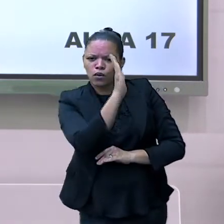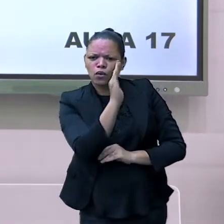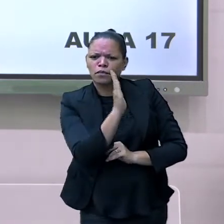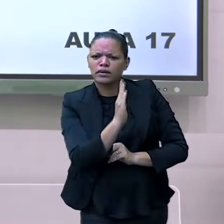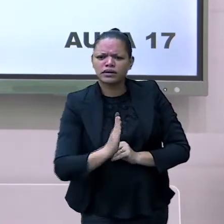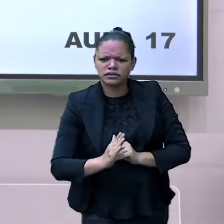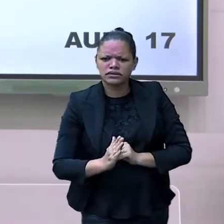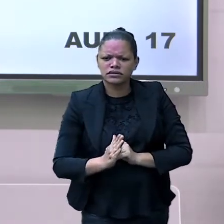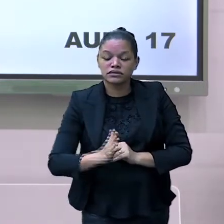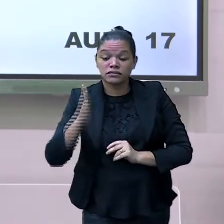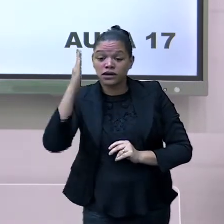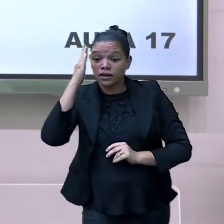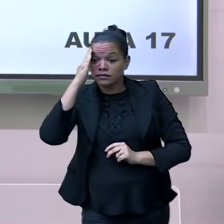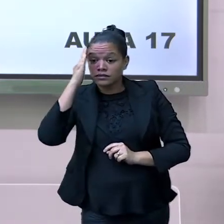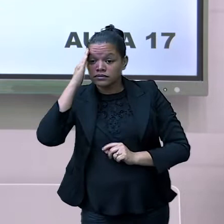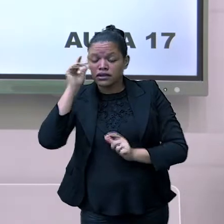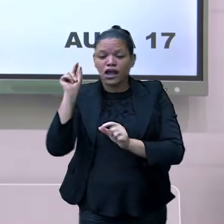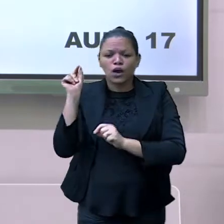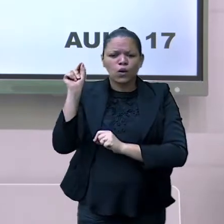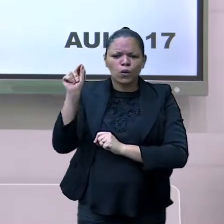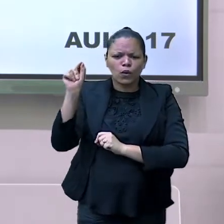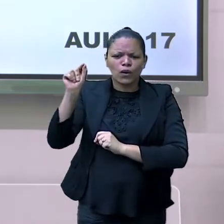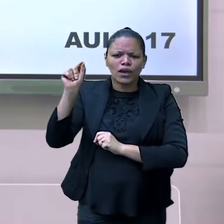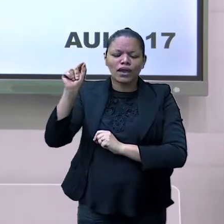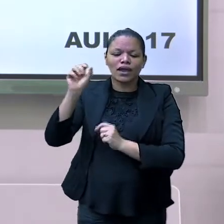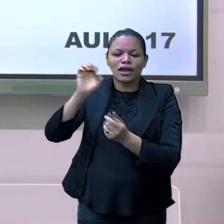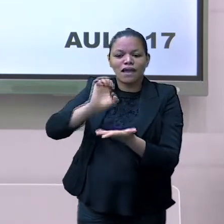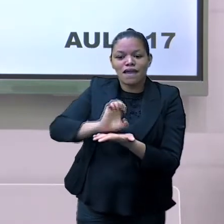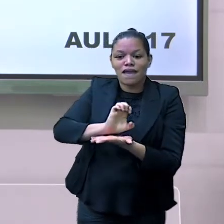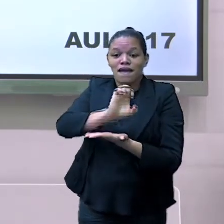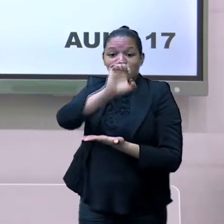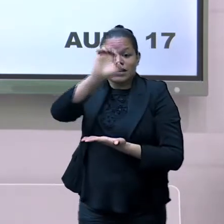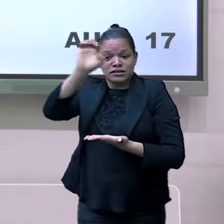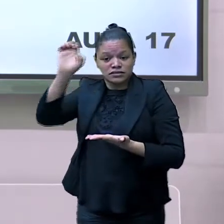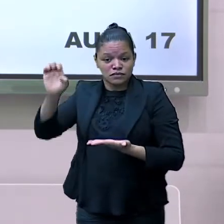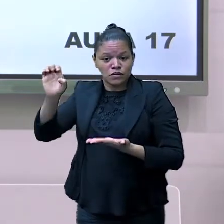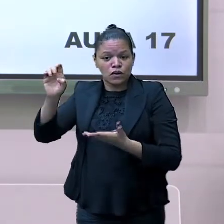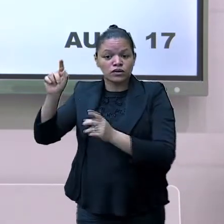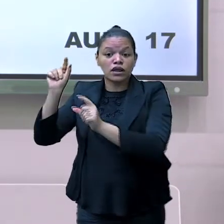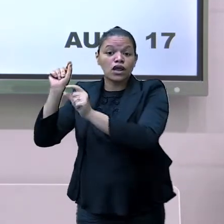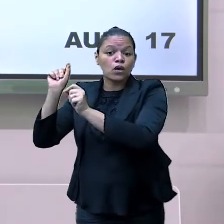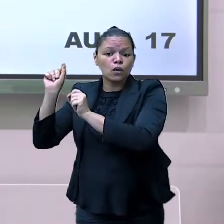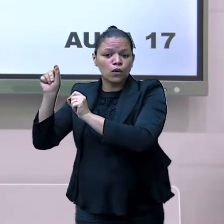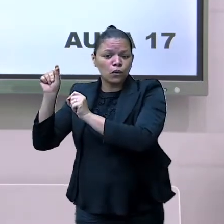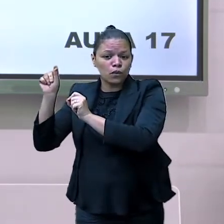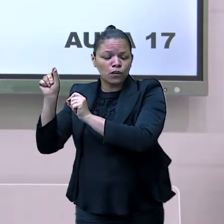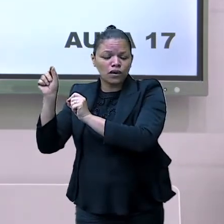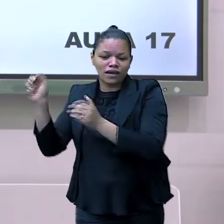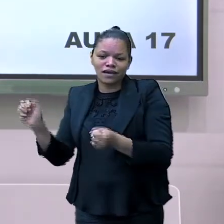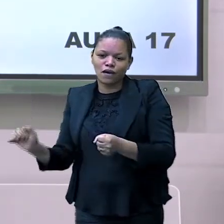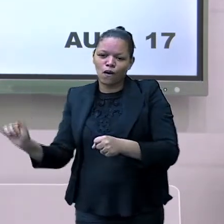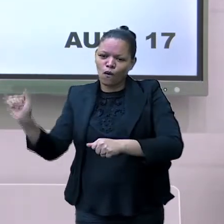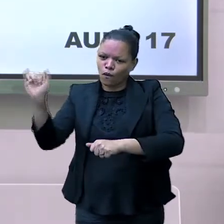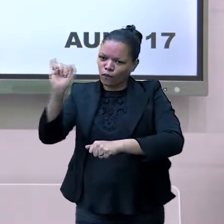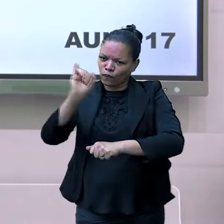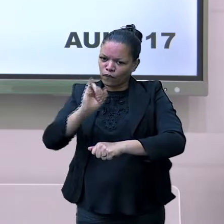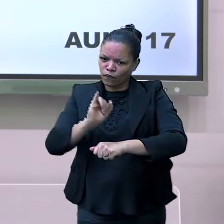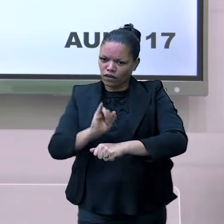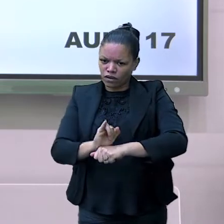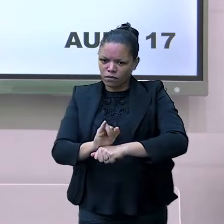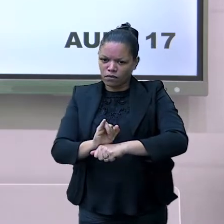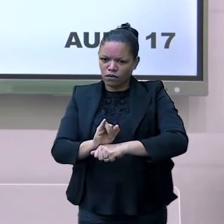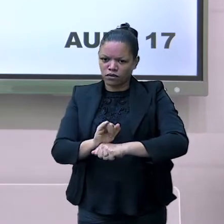nosso país importa. Então, para isso, a gente vai dedicar essa aula hoje com um hino aí, falando sobre as